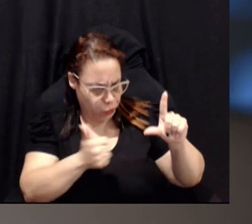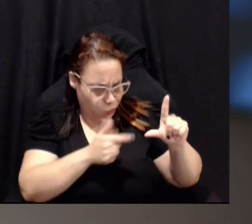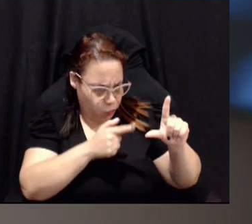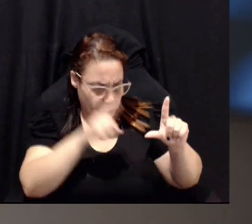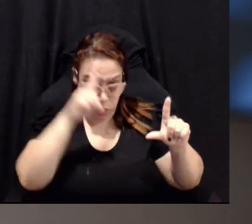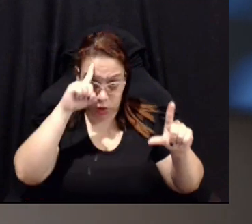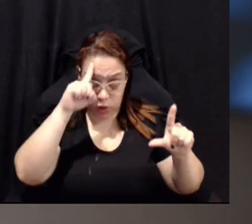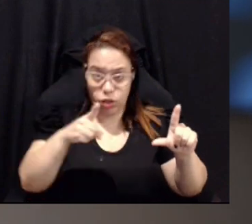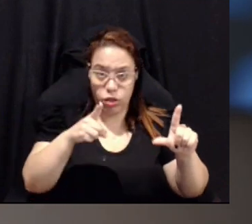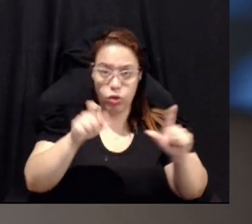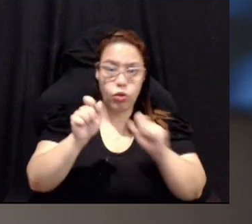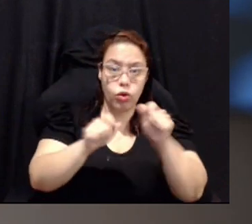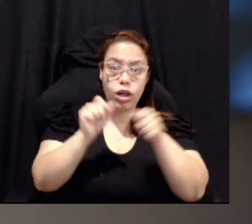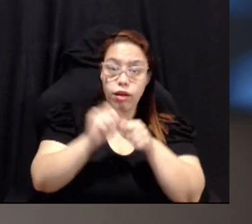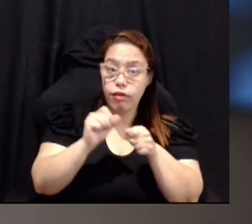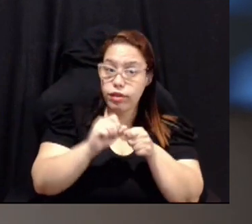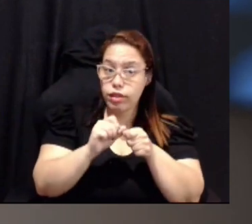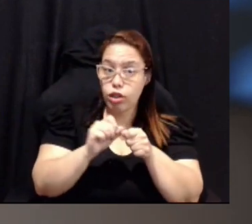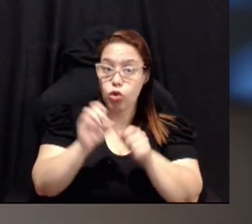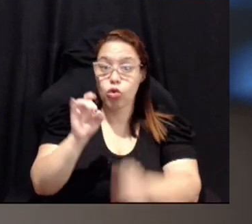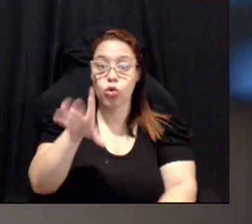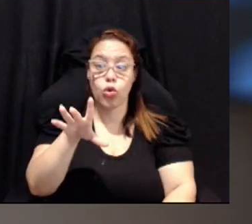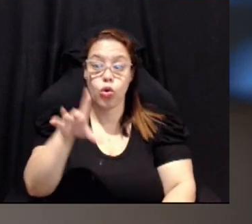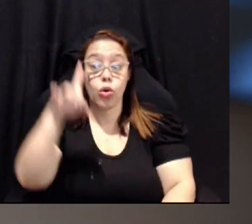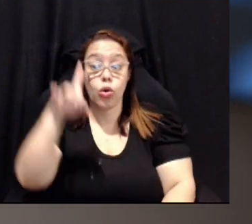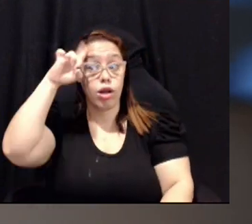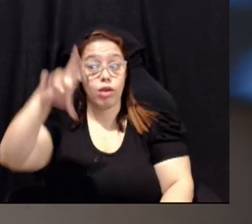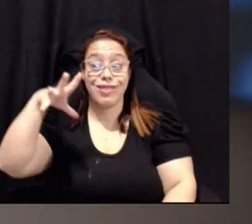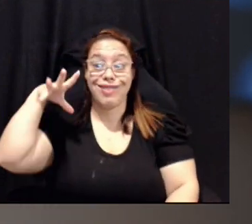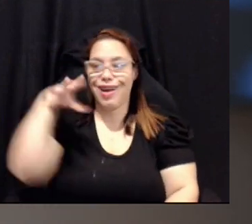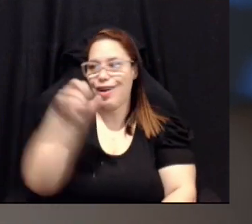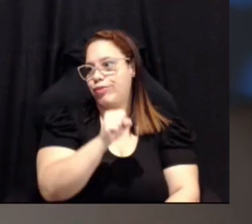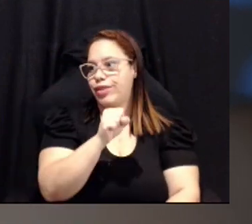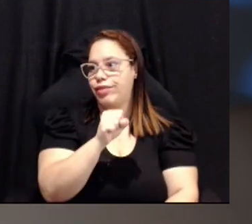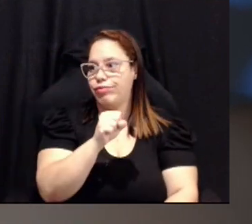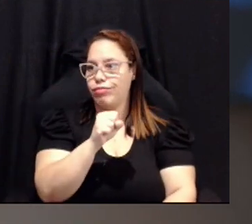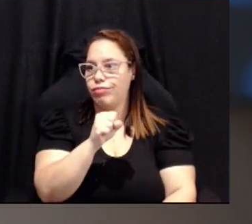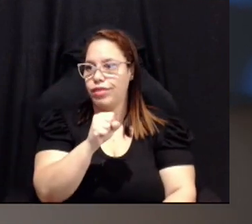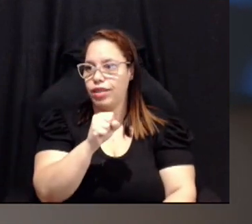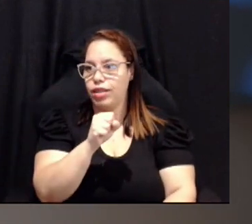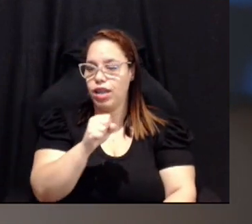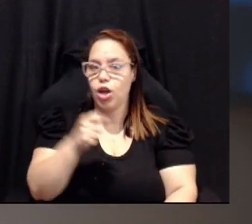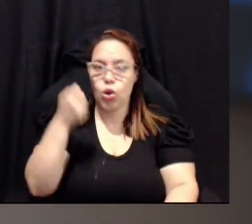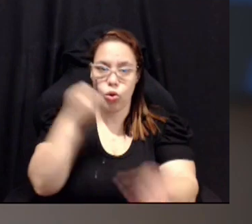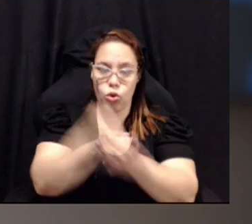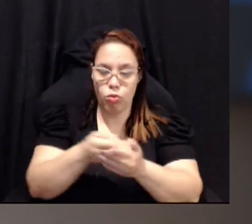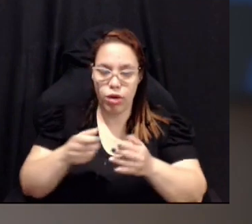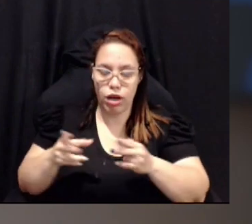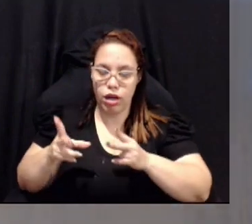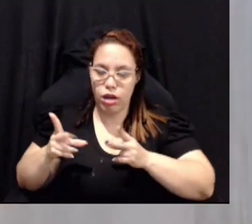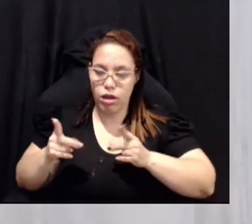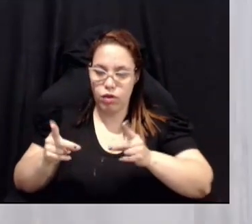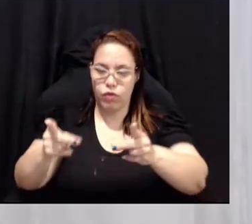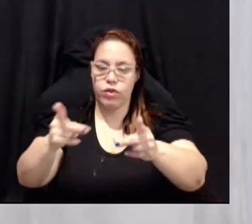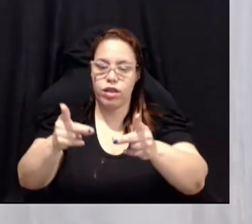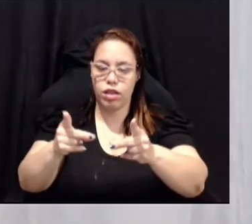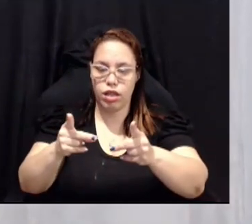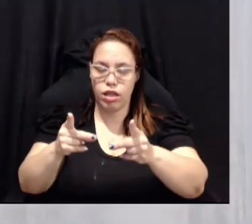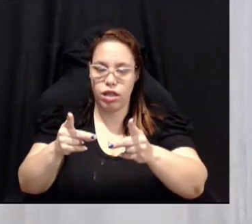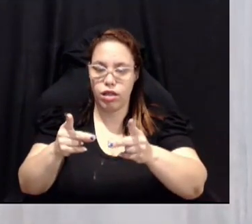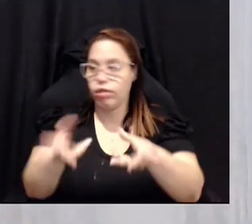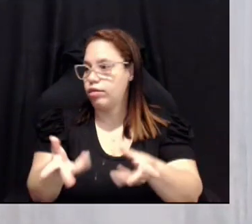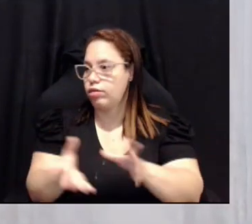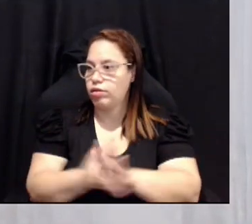ela vai fazer. Só que são decisões rápidas, entendeu? Dificilmente uma pessoa entra no day trade, compra